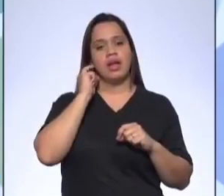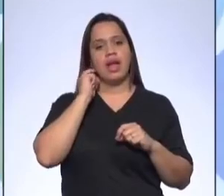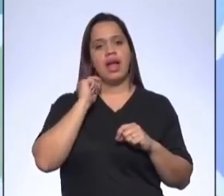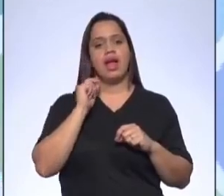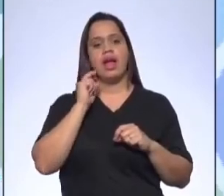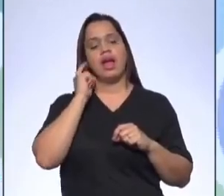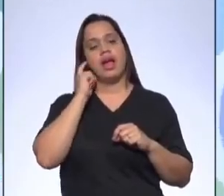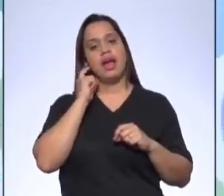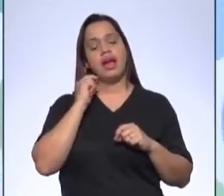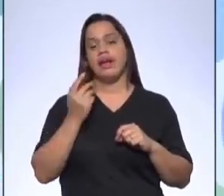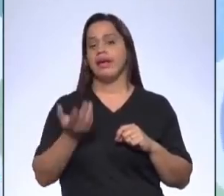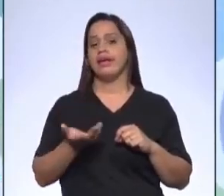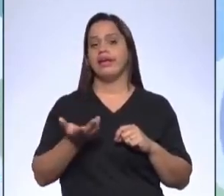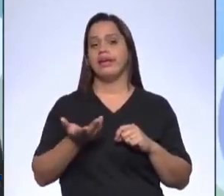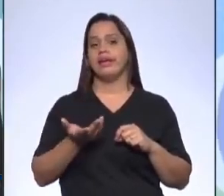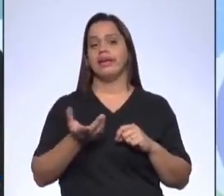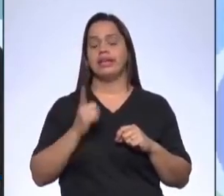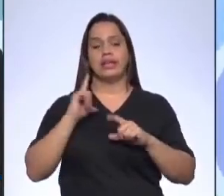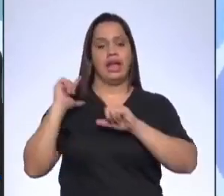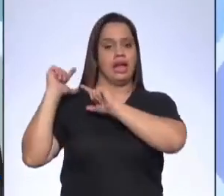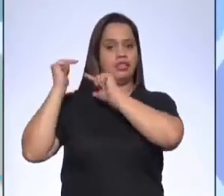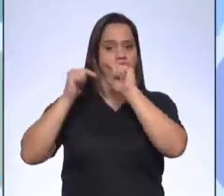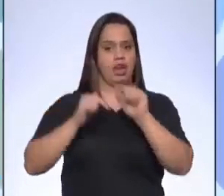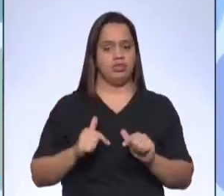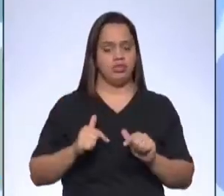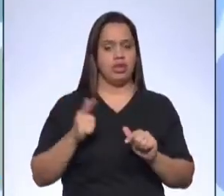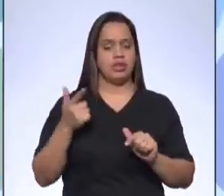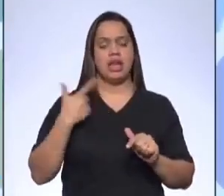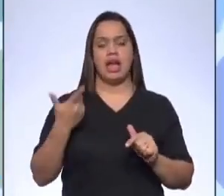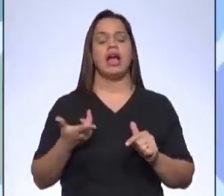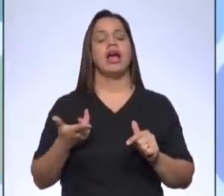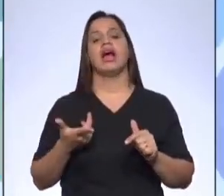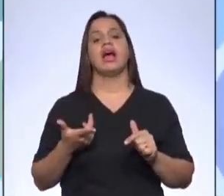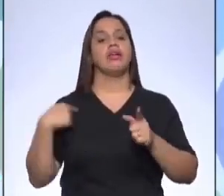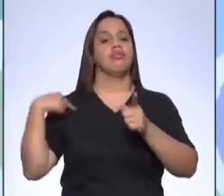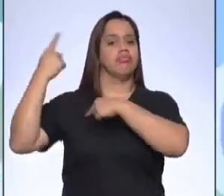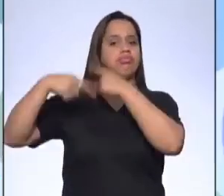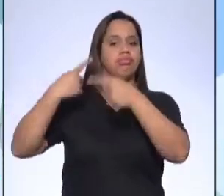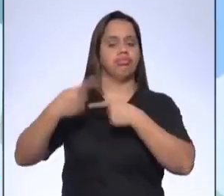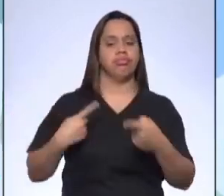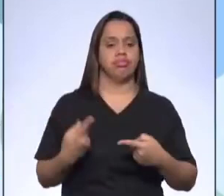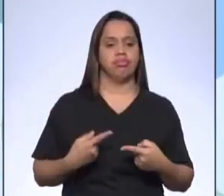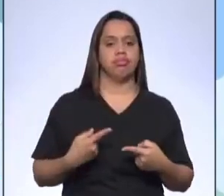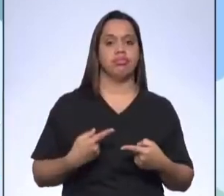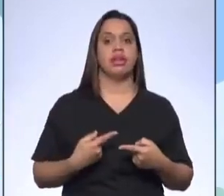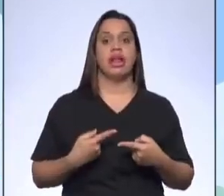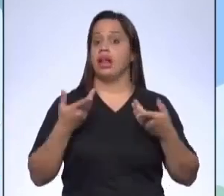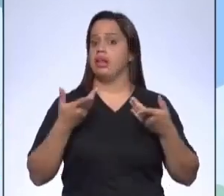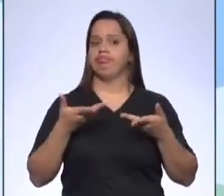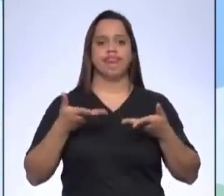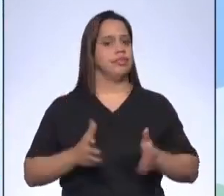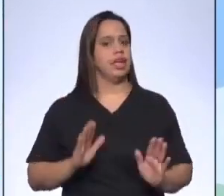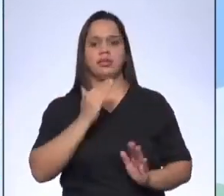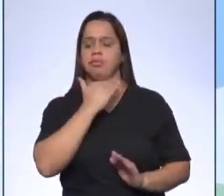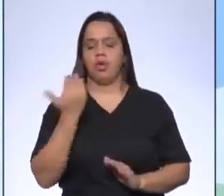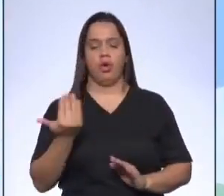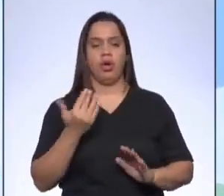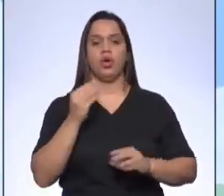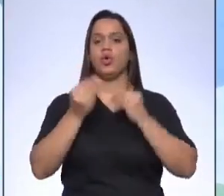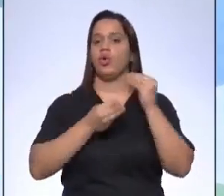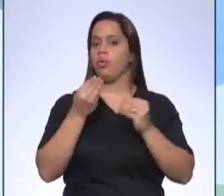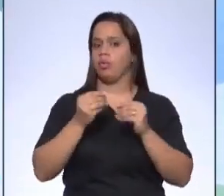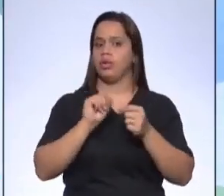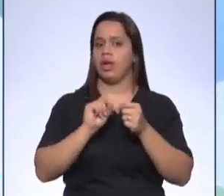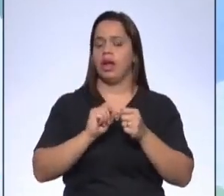gerações. Geralmente, na tradição, ela pode ser mantida ou pela oralidade, passando dos